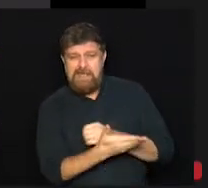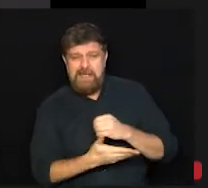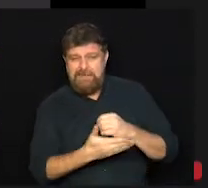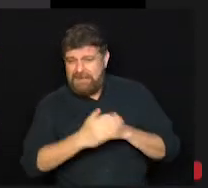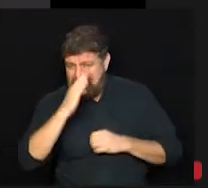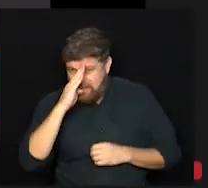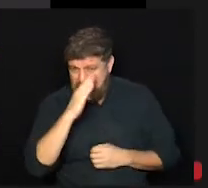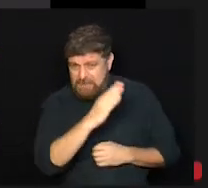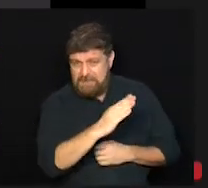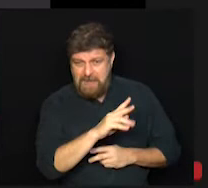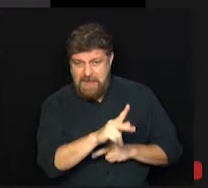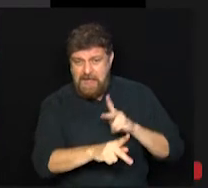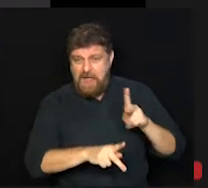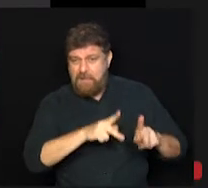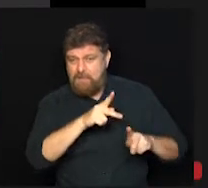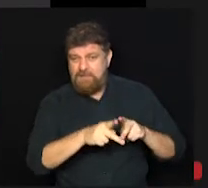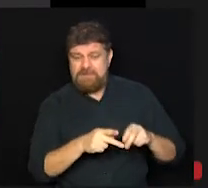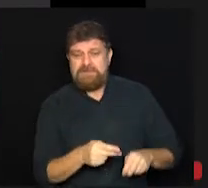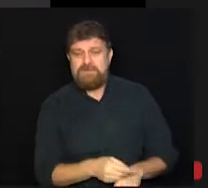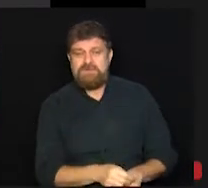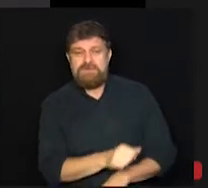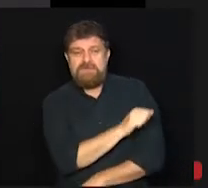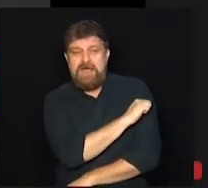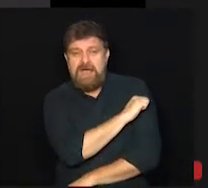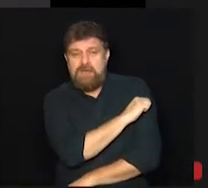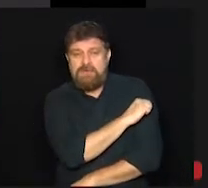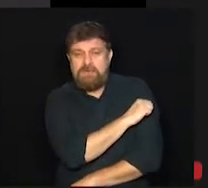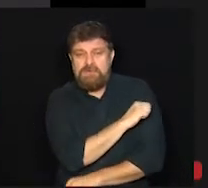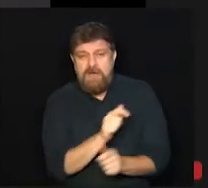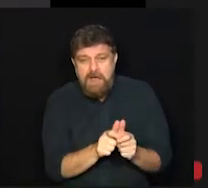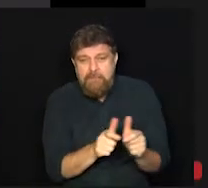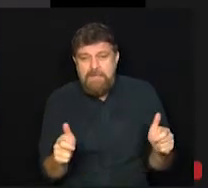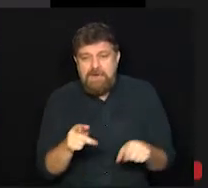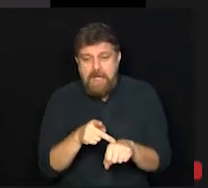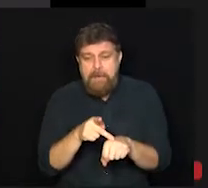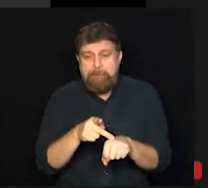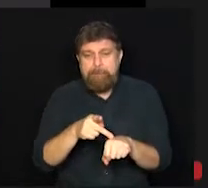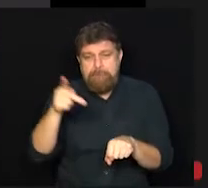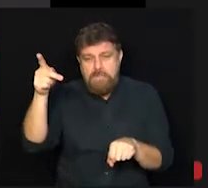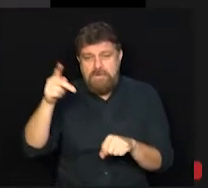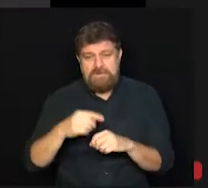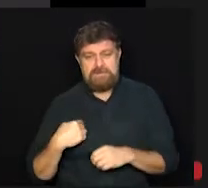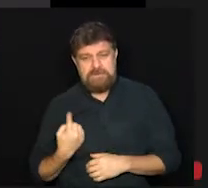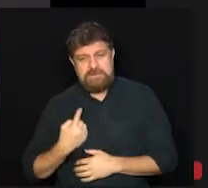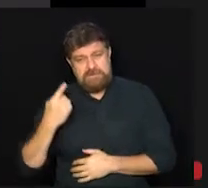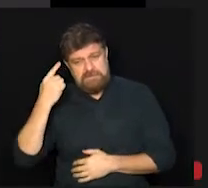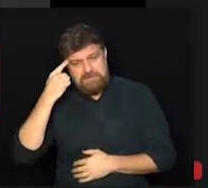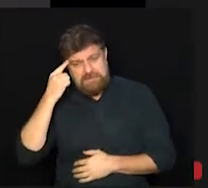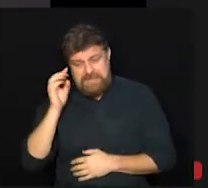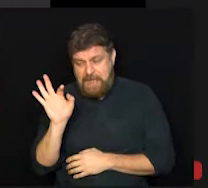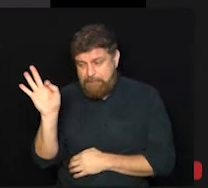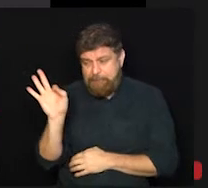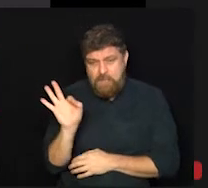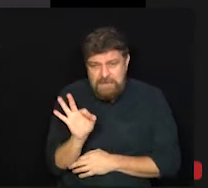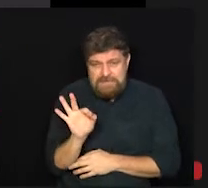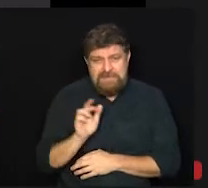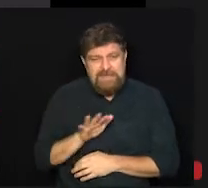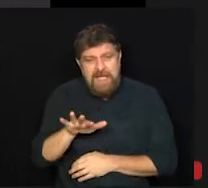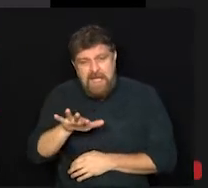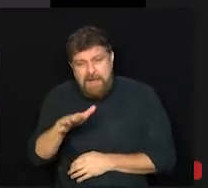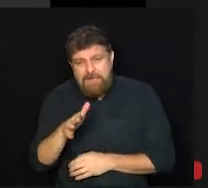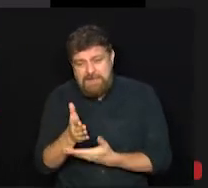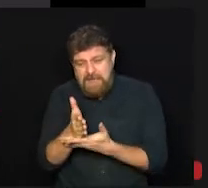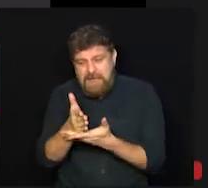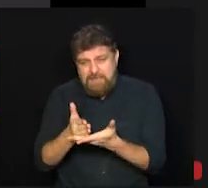sua população de estudantes, de pós-graduandos. Na verdade, assim, do ponto de vista de proporção, é mais ou menos meio a